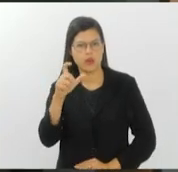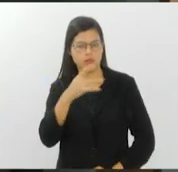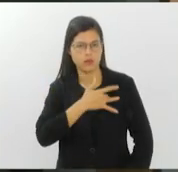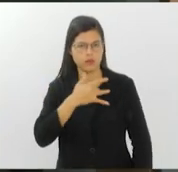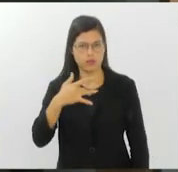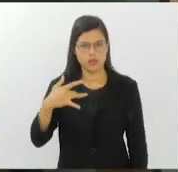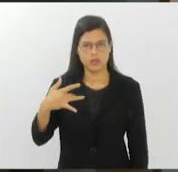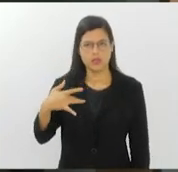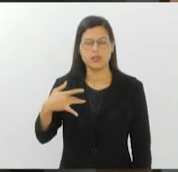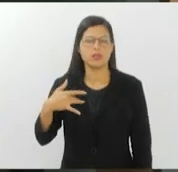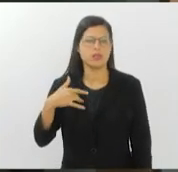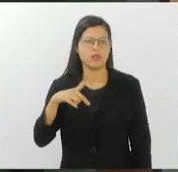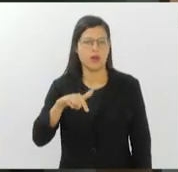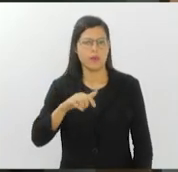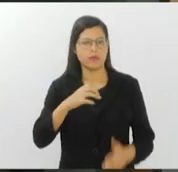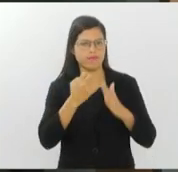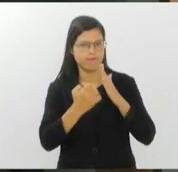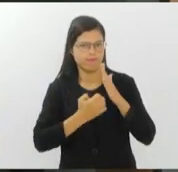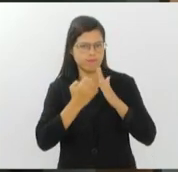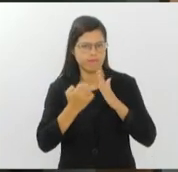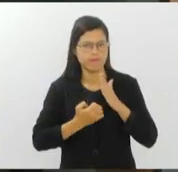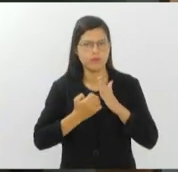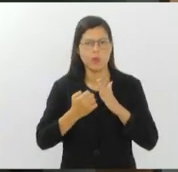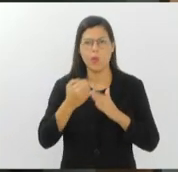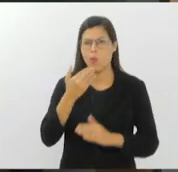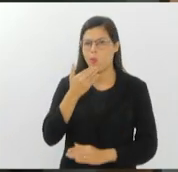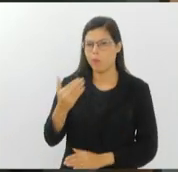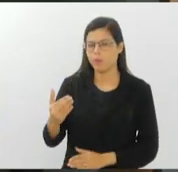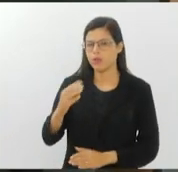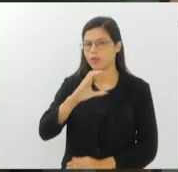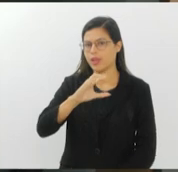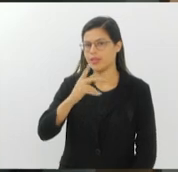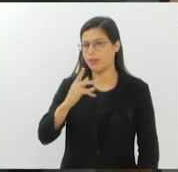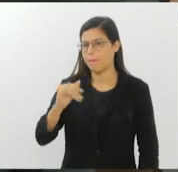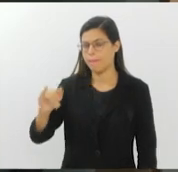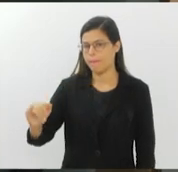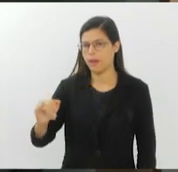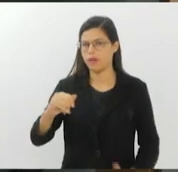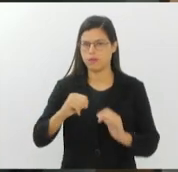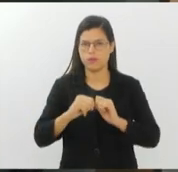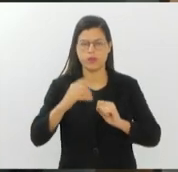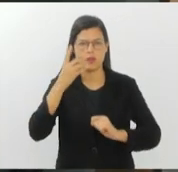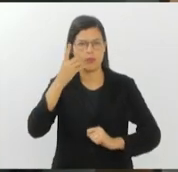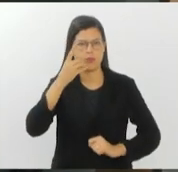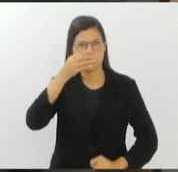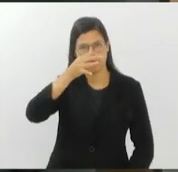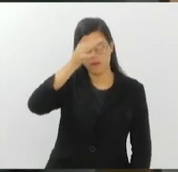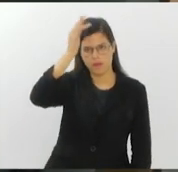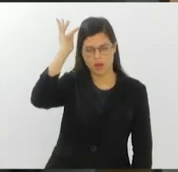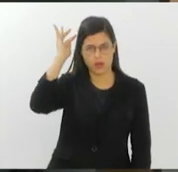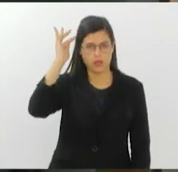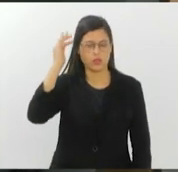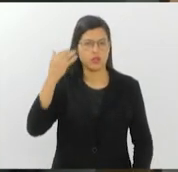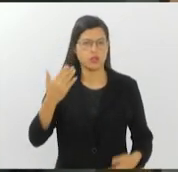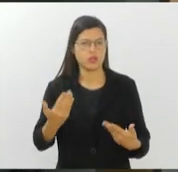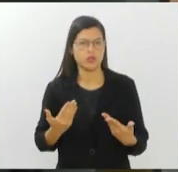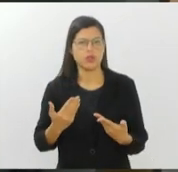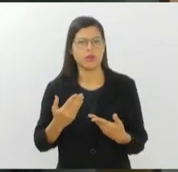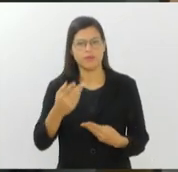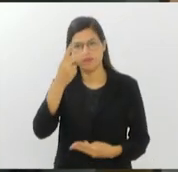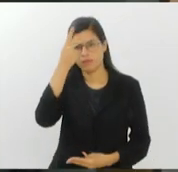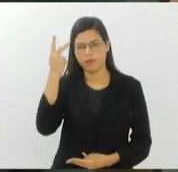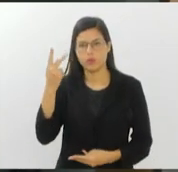forma unilateral pelas empresas. O pedido de abertura da CPI foi feito pelo deputado Fred Pacheco. Entre os clientes